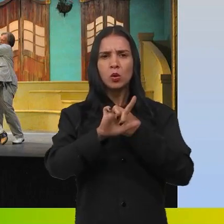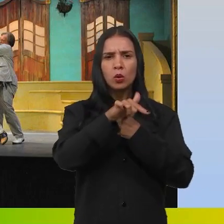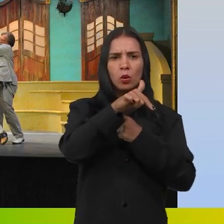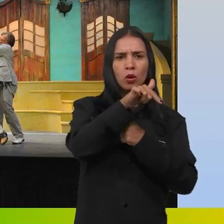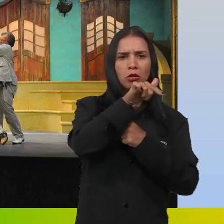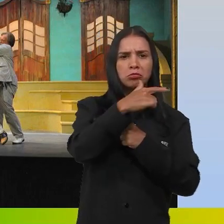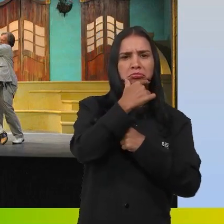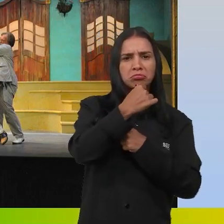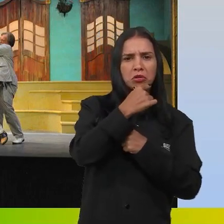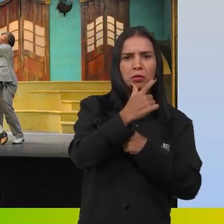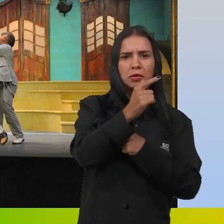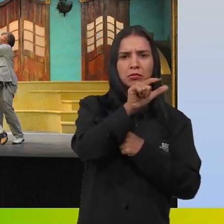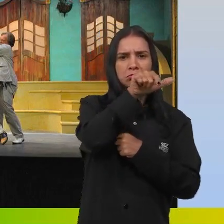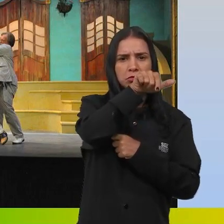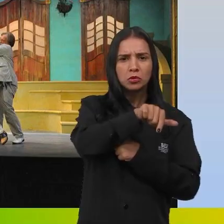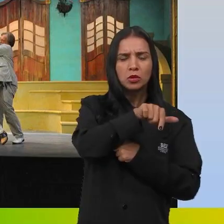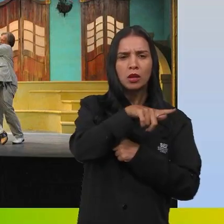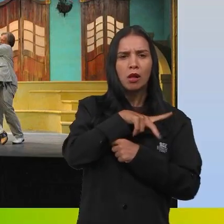moço também,